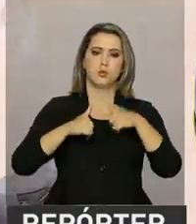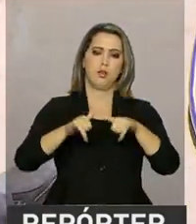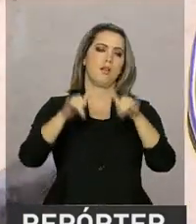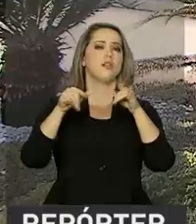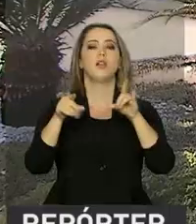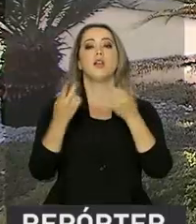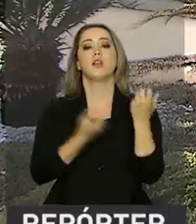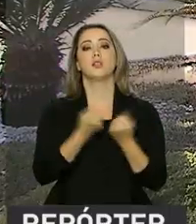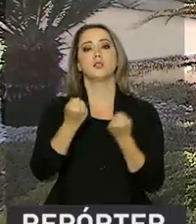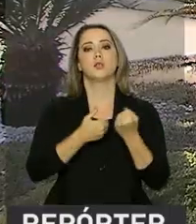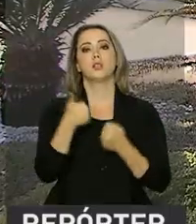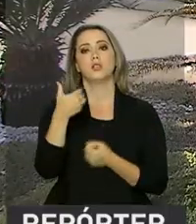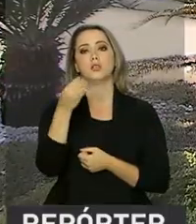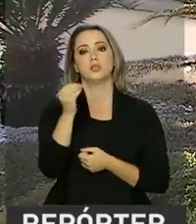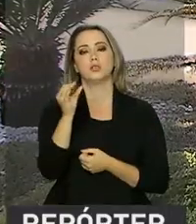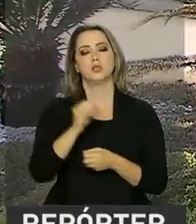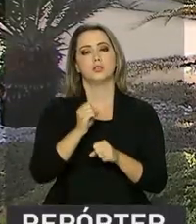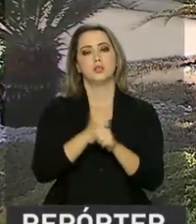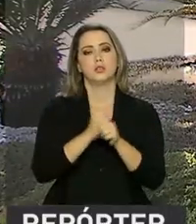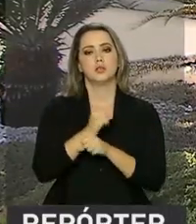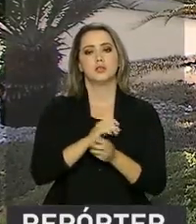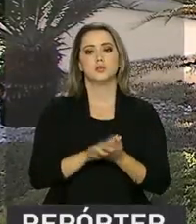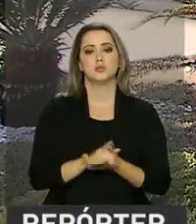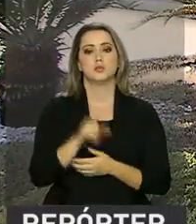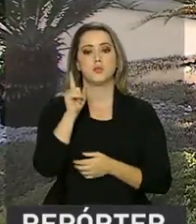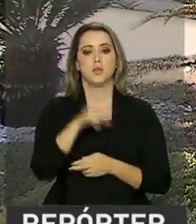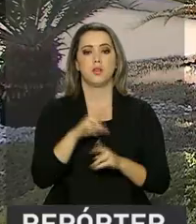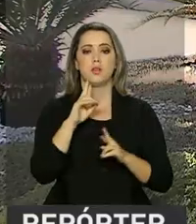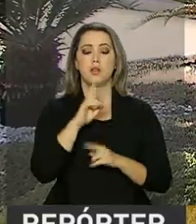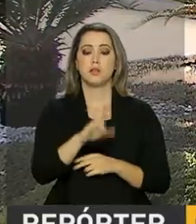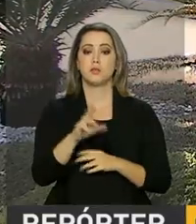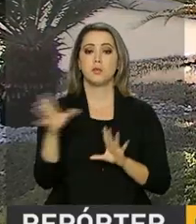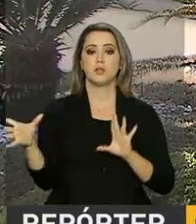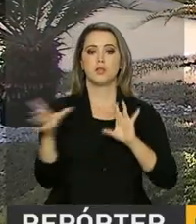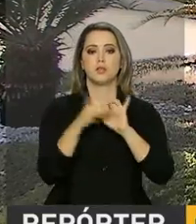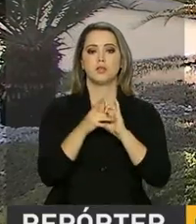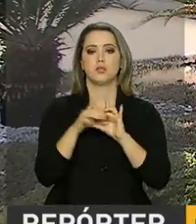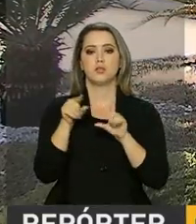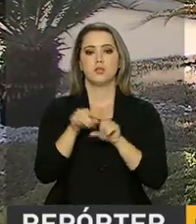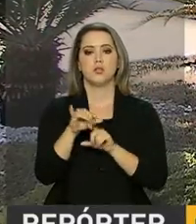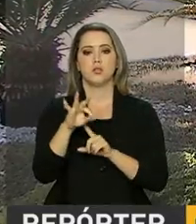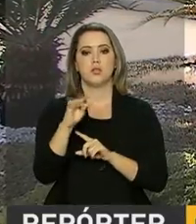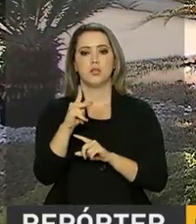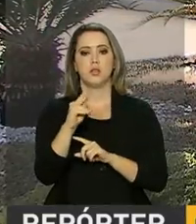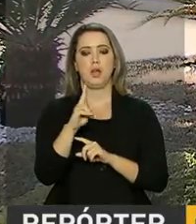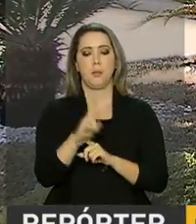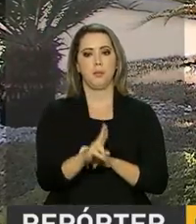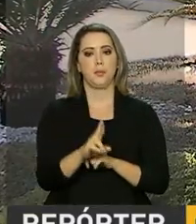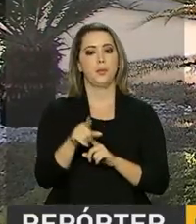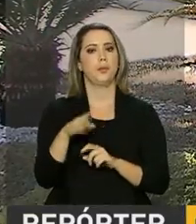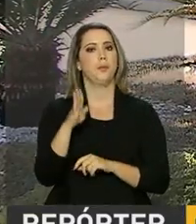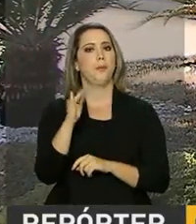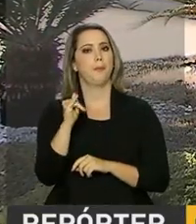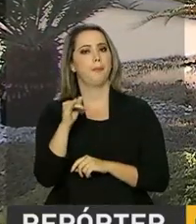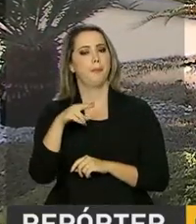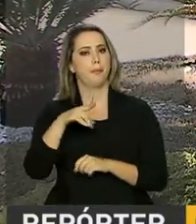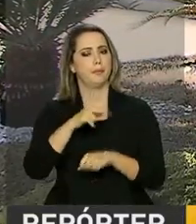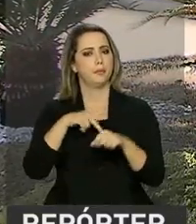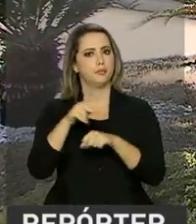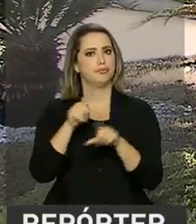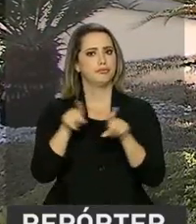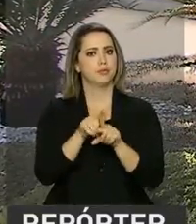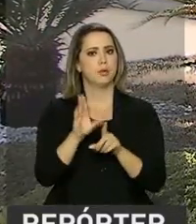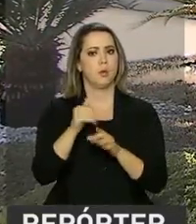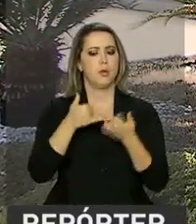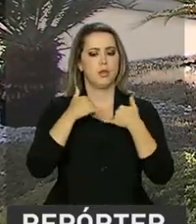10 anos o programa veículo elétrico é resultado de um uma parceria entre a Itaipu Nacional uma das maiores geradoras